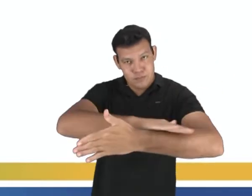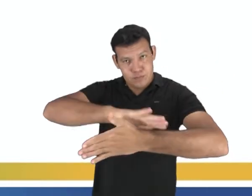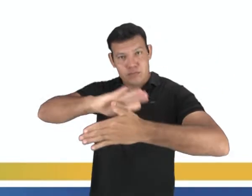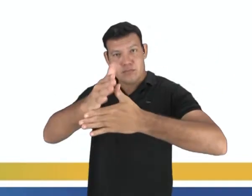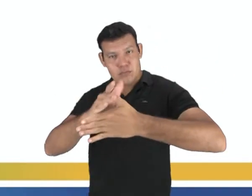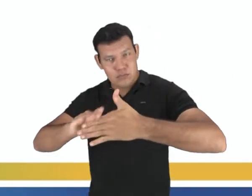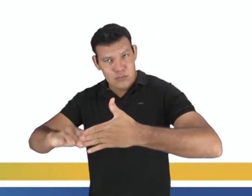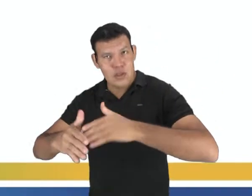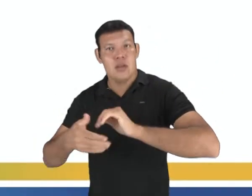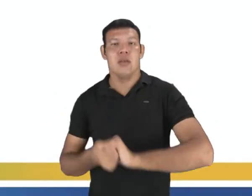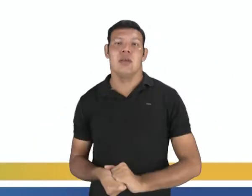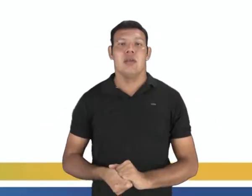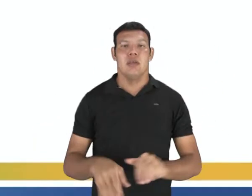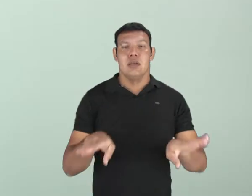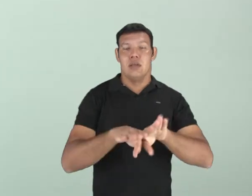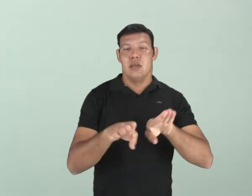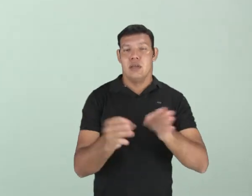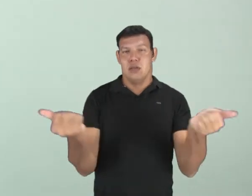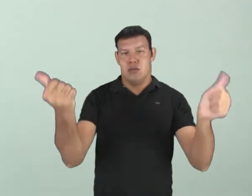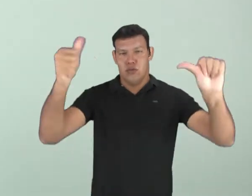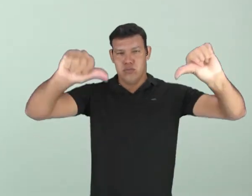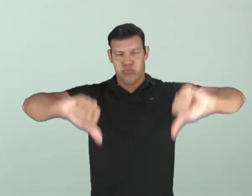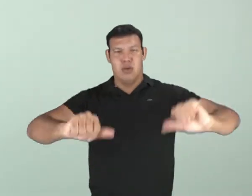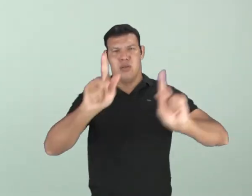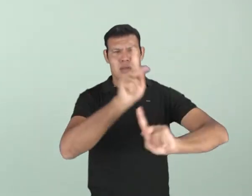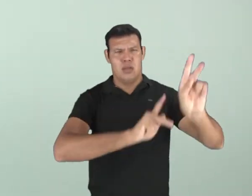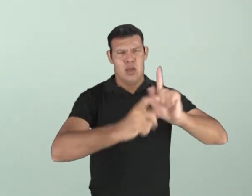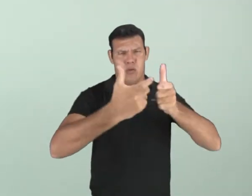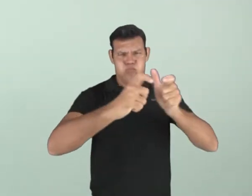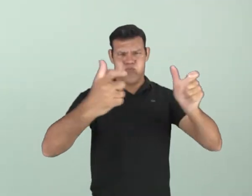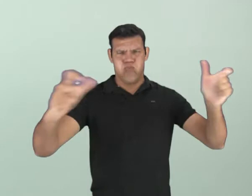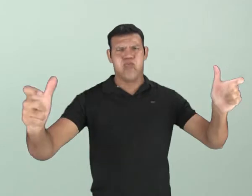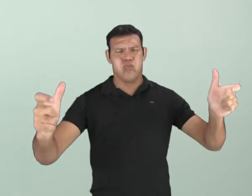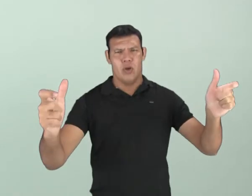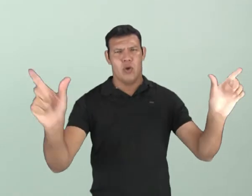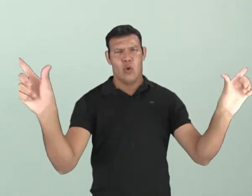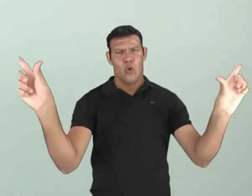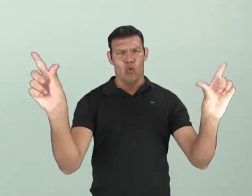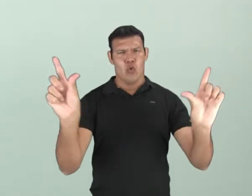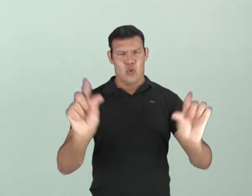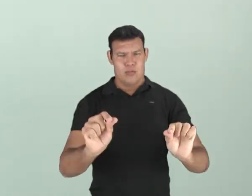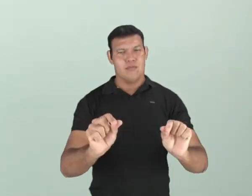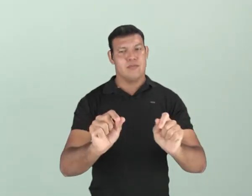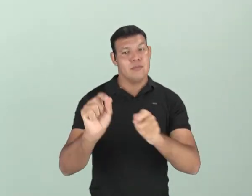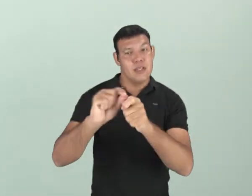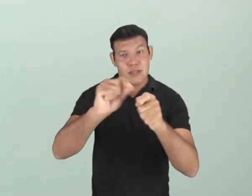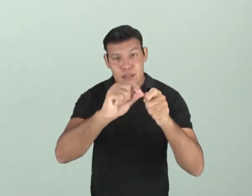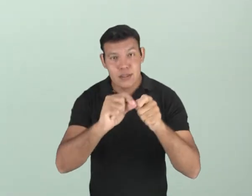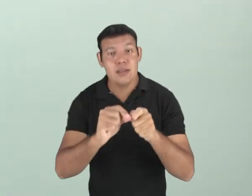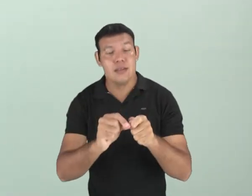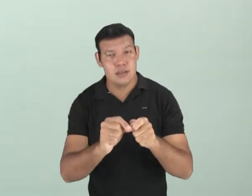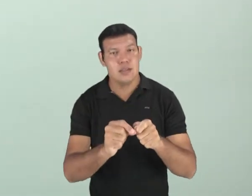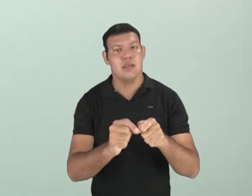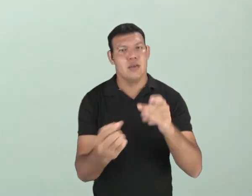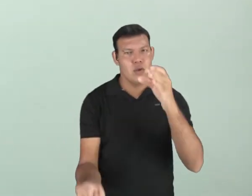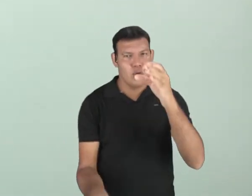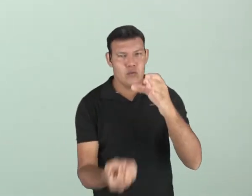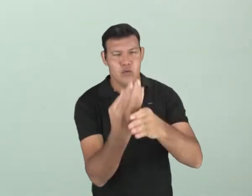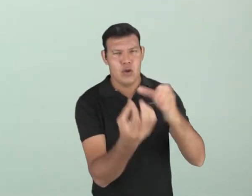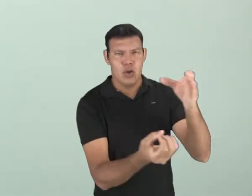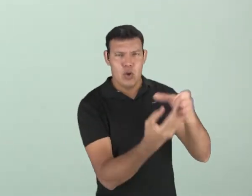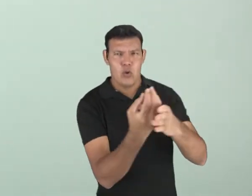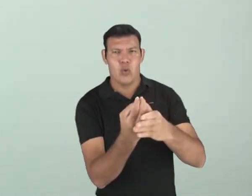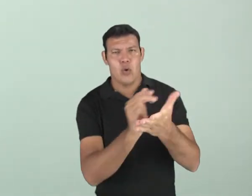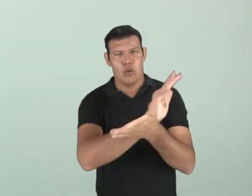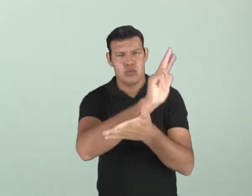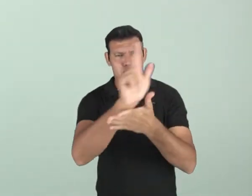alguns momentos de crise por conta da superpopulação, né? Escassez na produção, eles acabaram aí fundando algumas colônias,